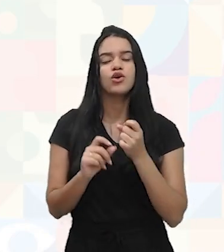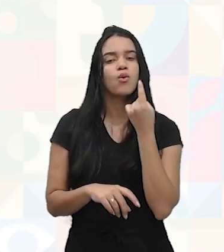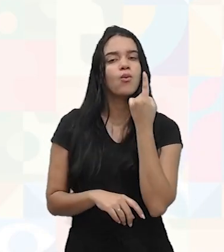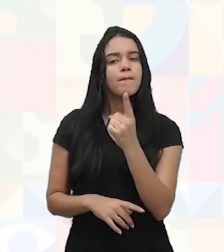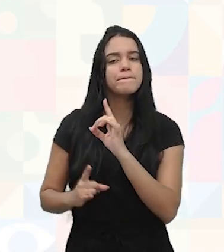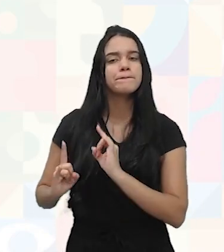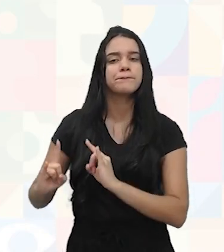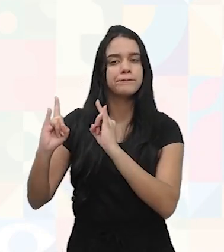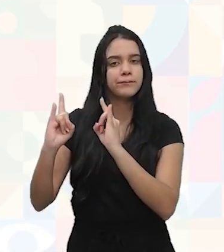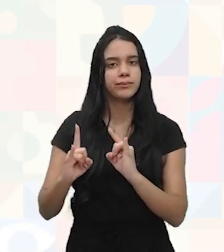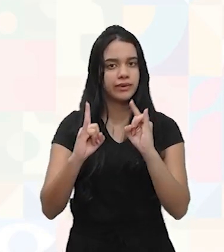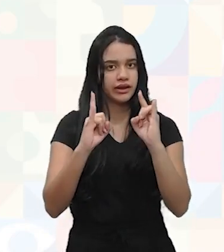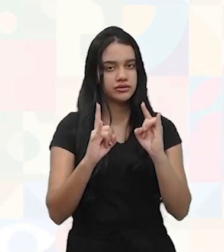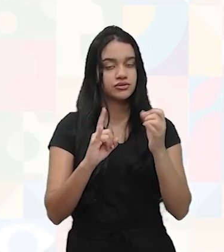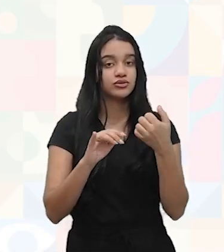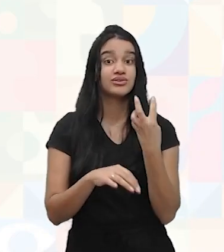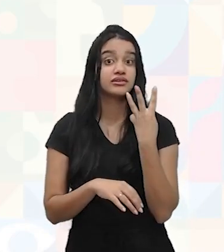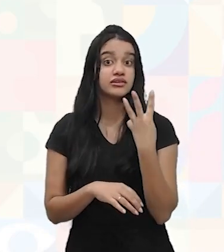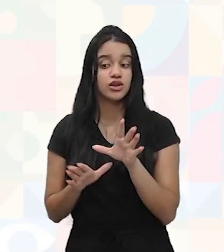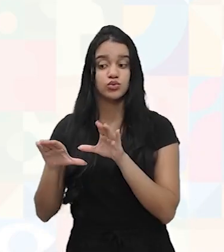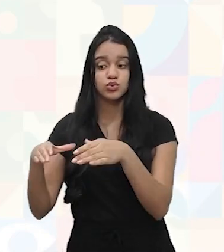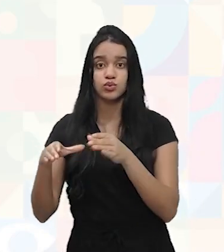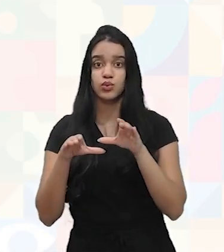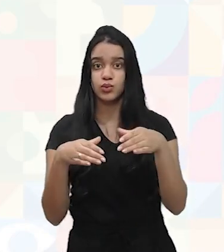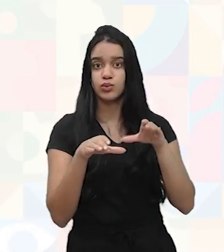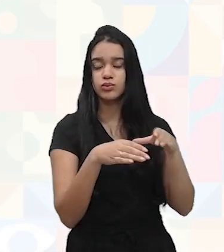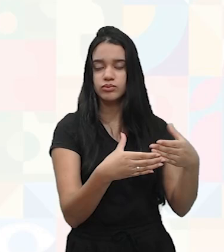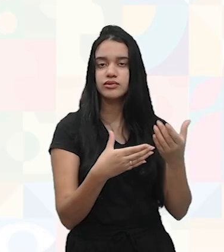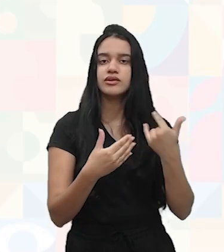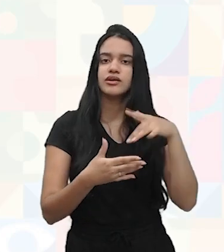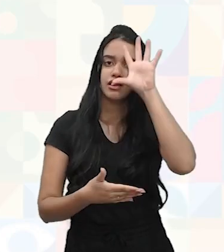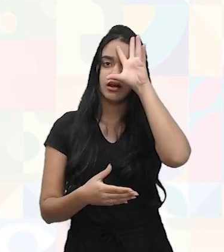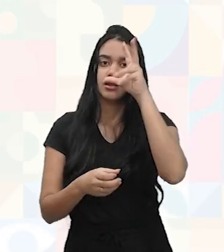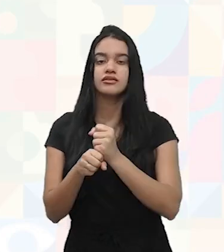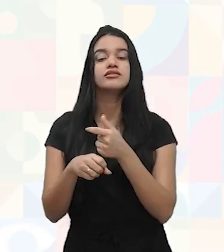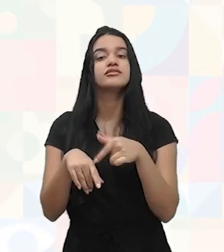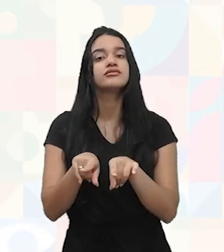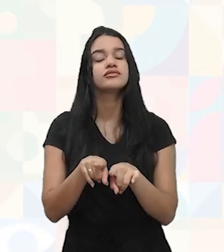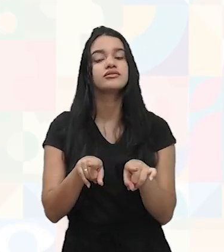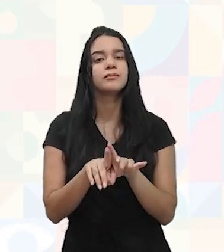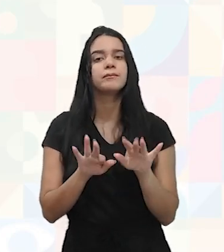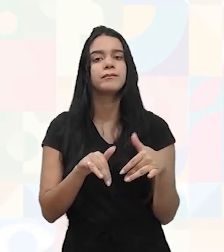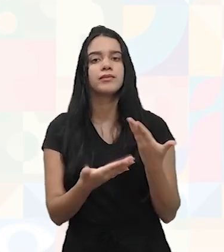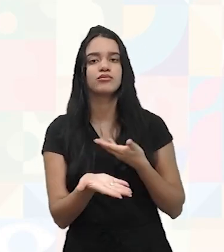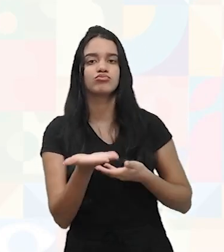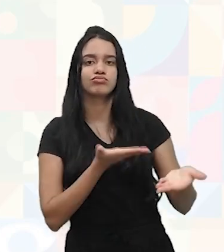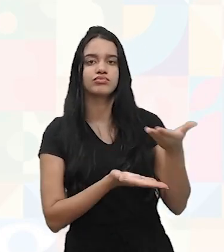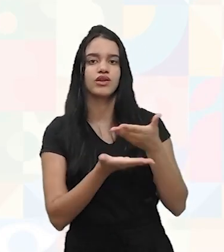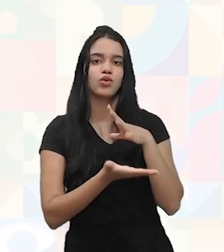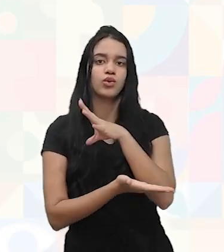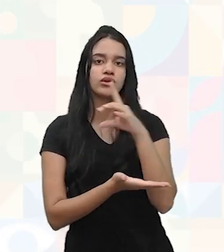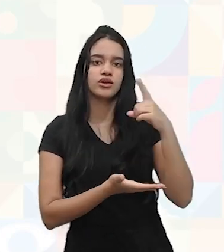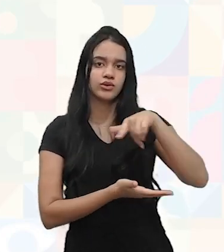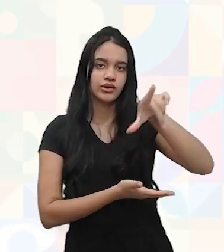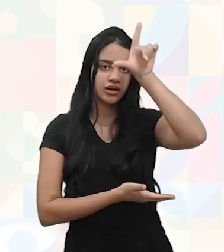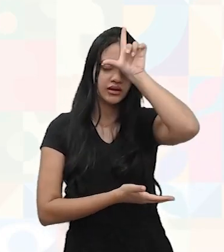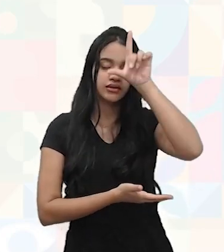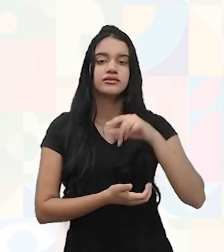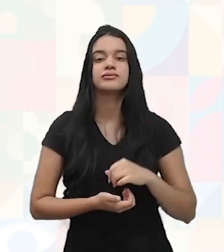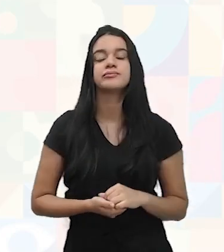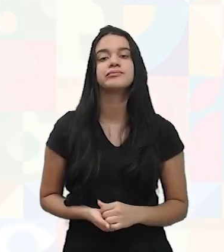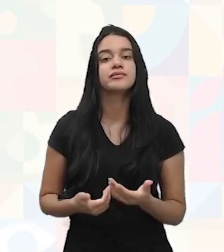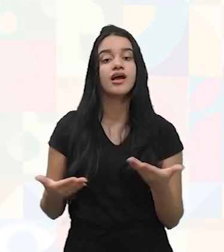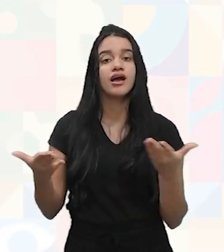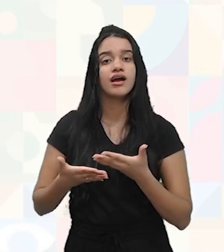3 pavimentos, tá? Senão a gente teria um chefe de brigada intermediando o coordenador e o líder, tá? Então, esse